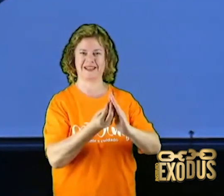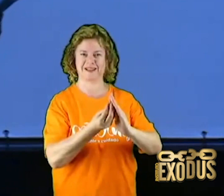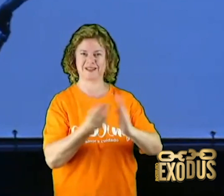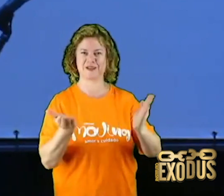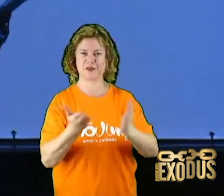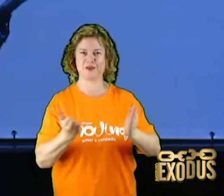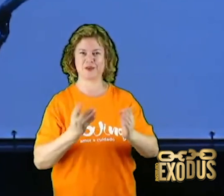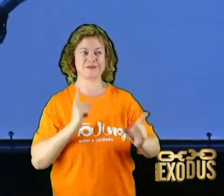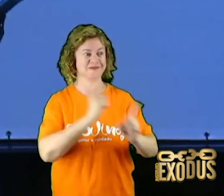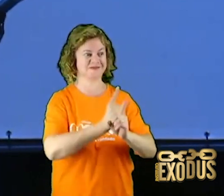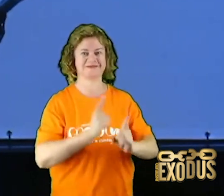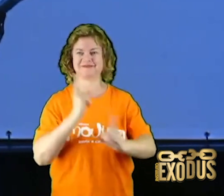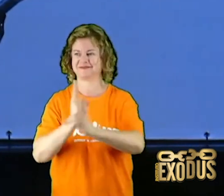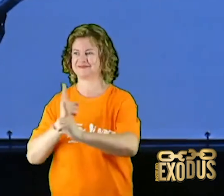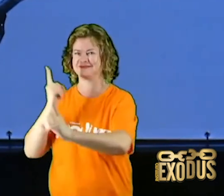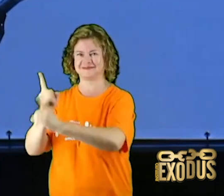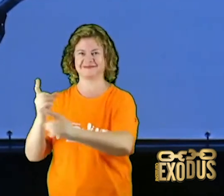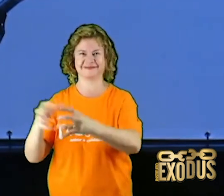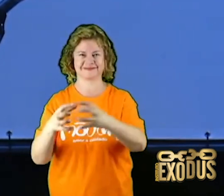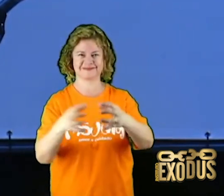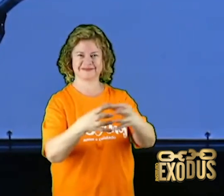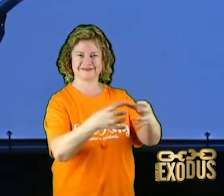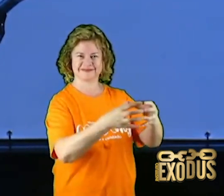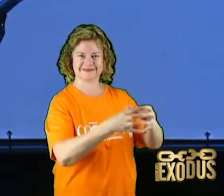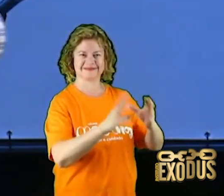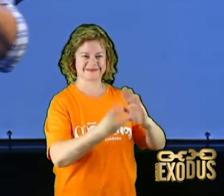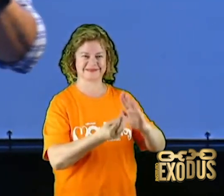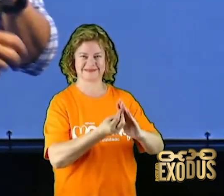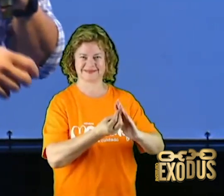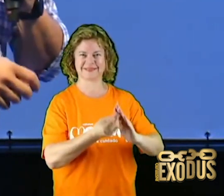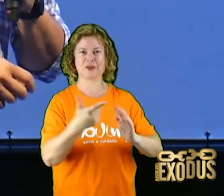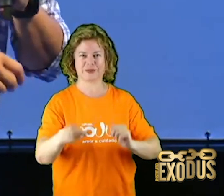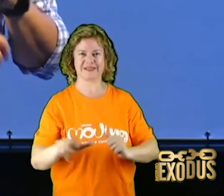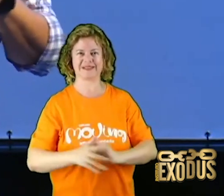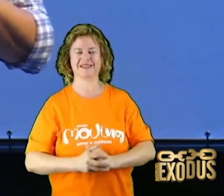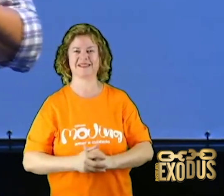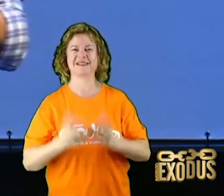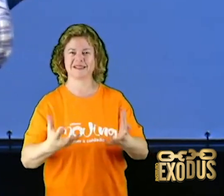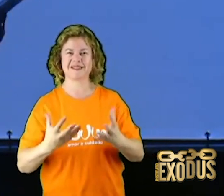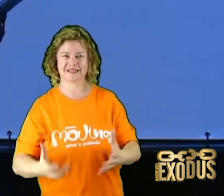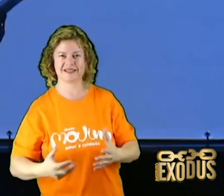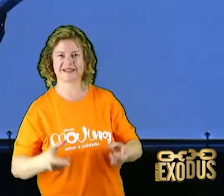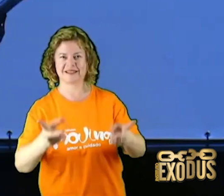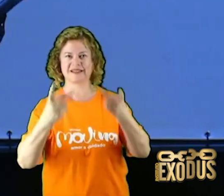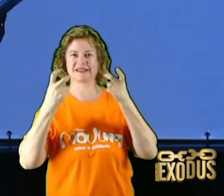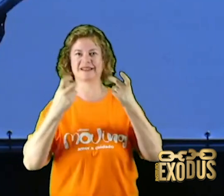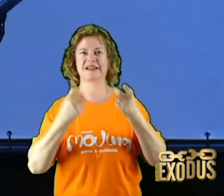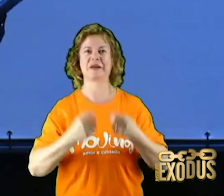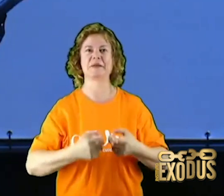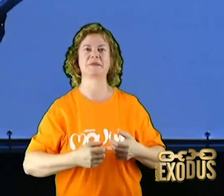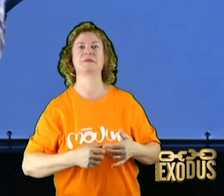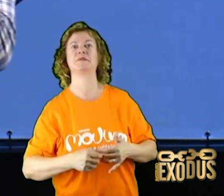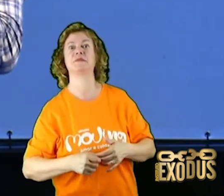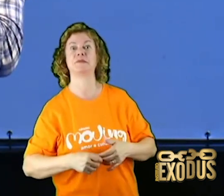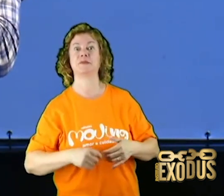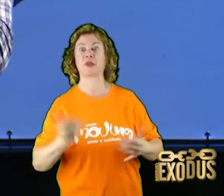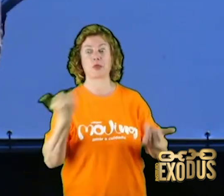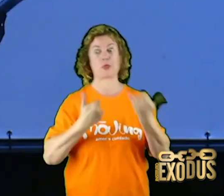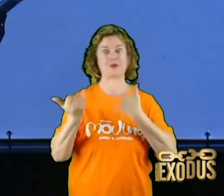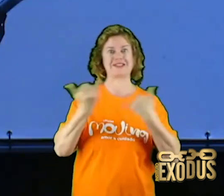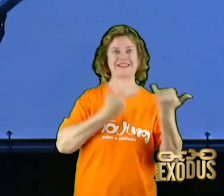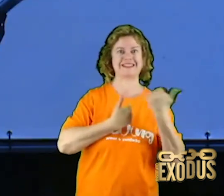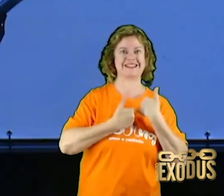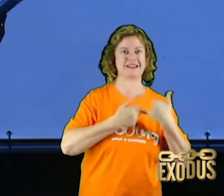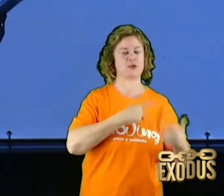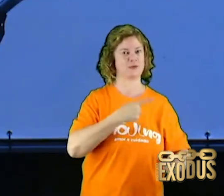Eu quero ouvir notícias. E os pastores vão tirar um dia da semana para